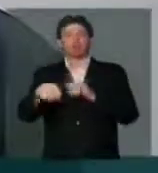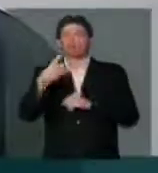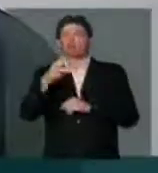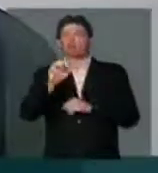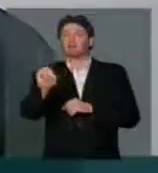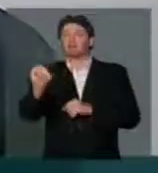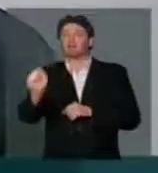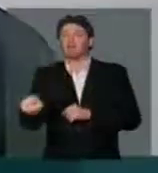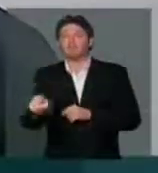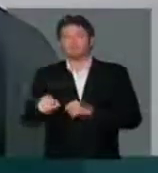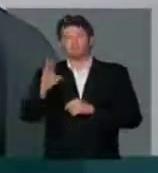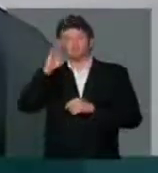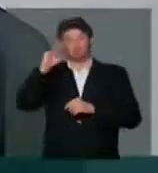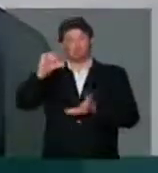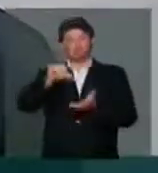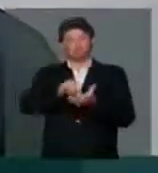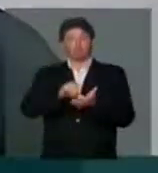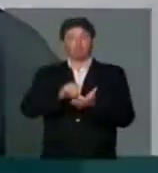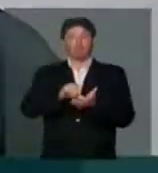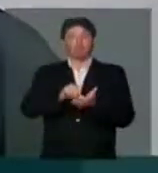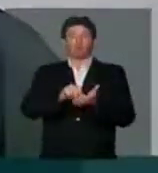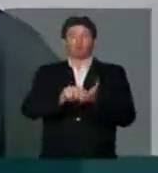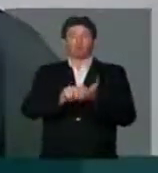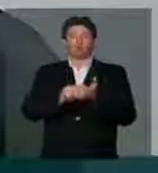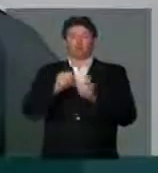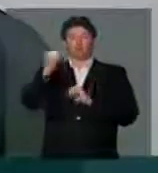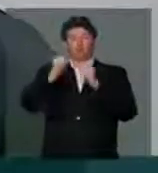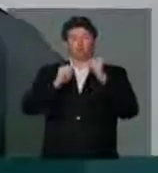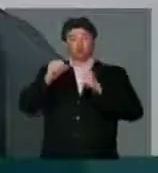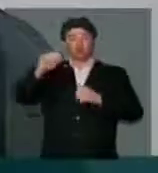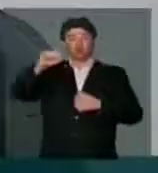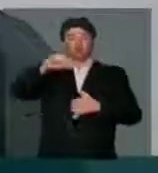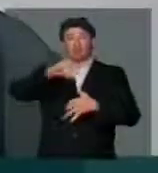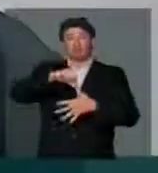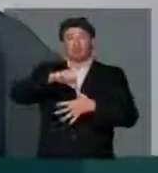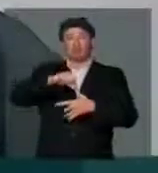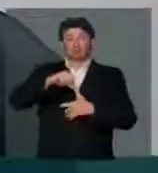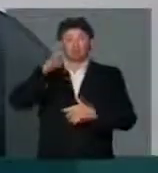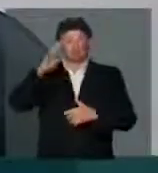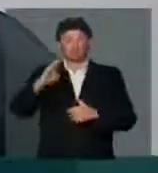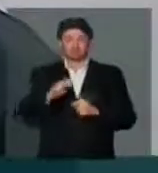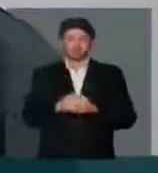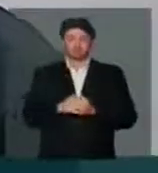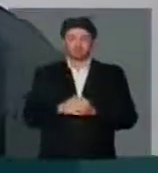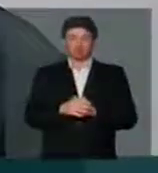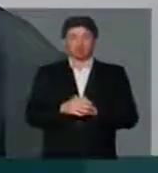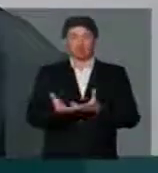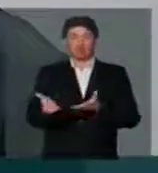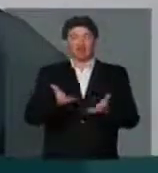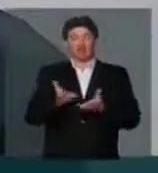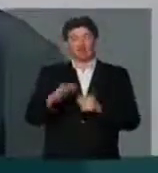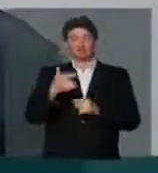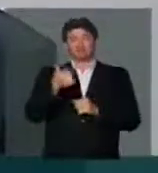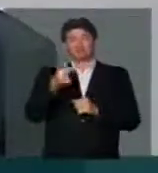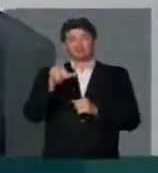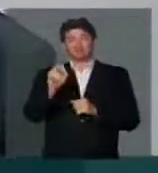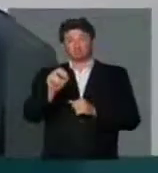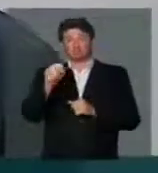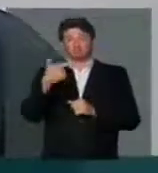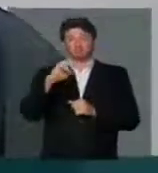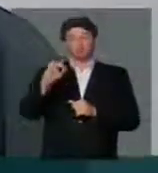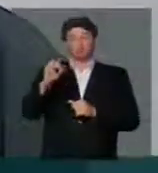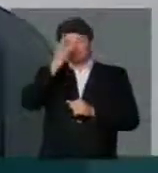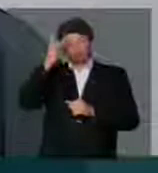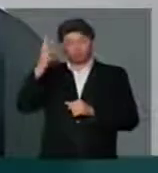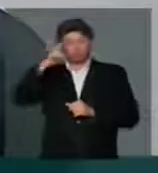é a sede do maior polo petroquímico e do maior polo industrial da América do Sul, que atende em torno de 150, 200 pessoas por